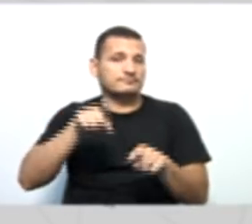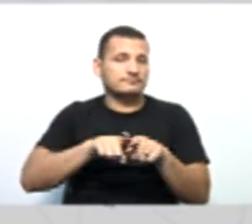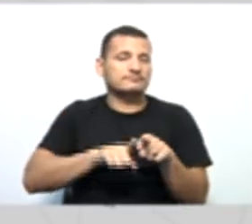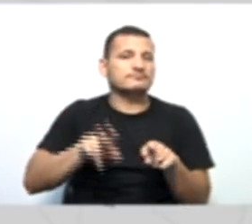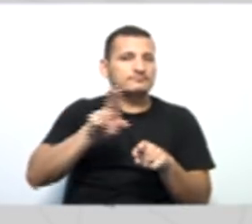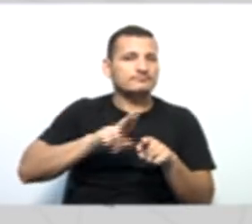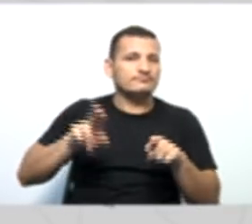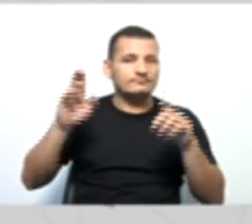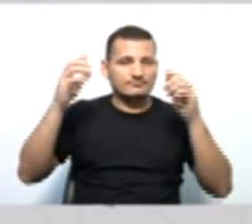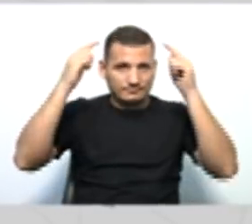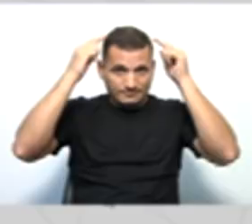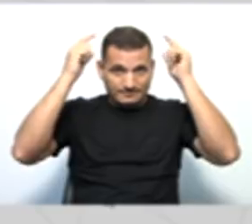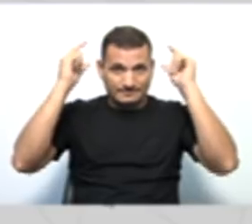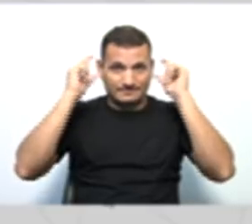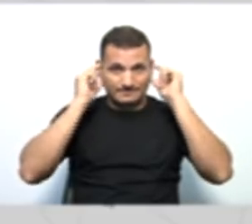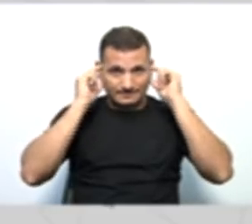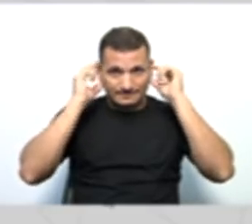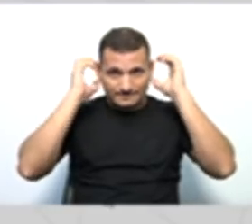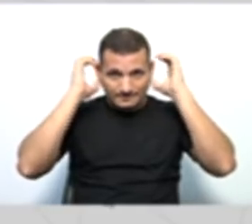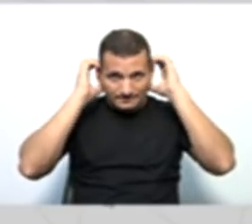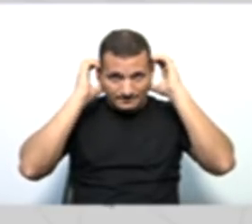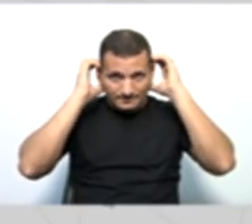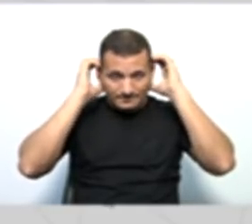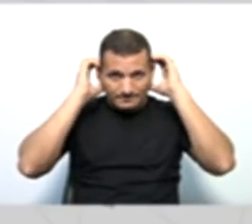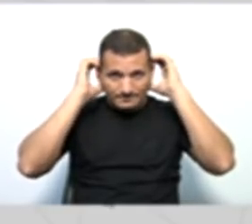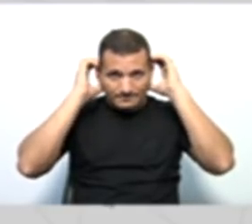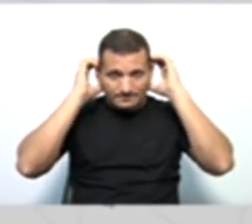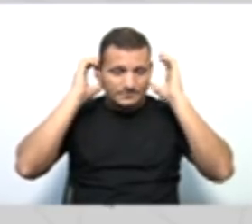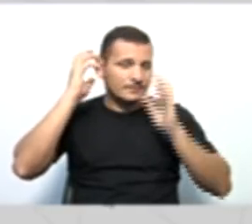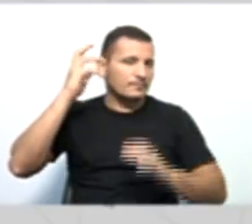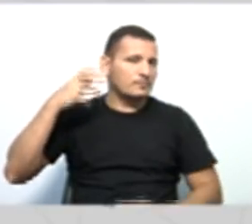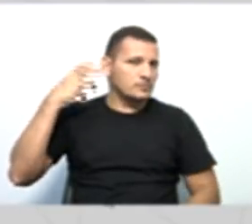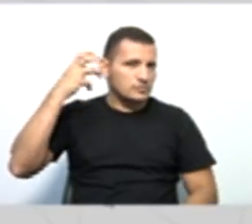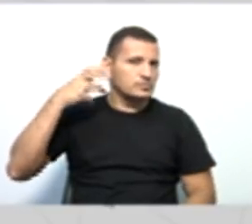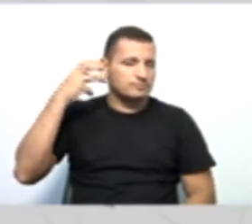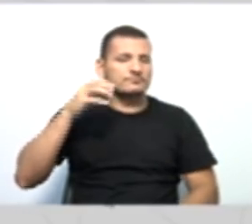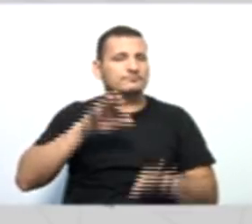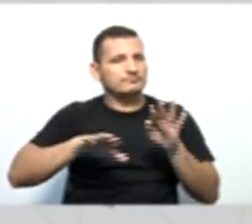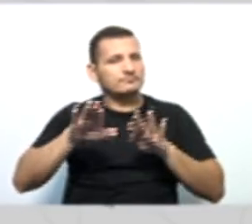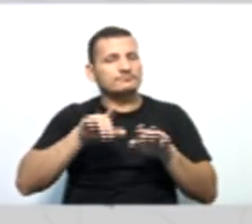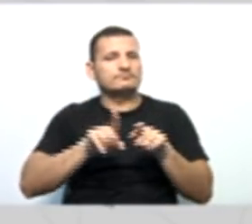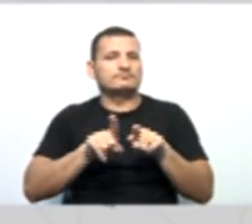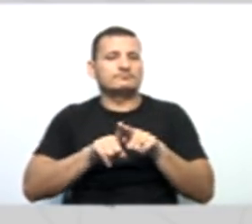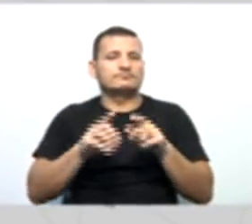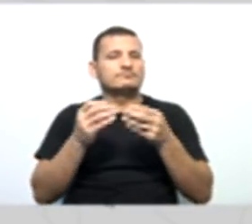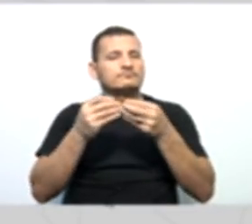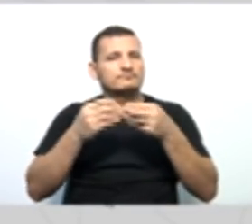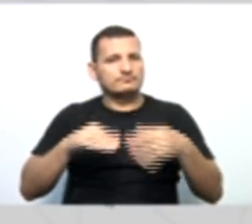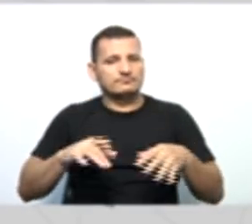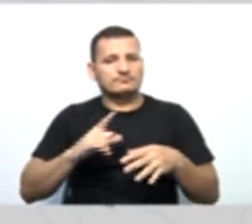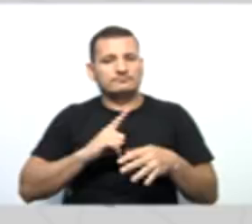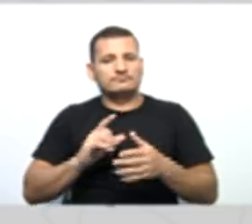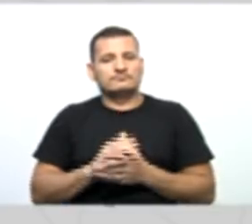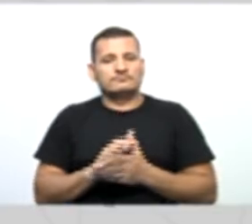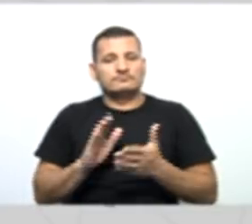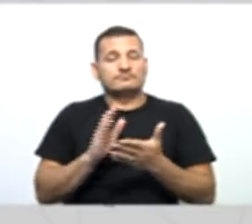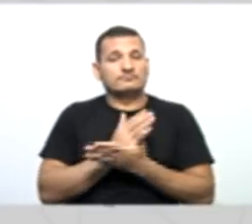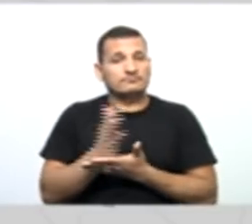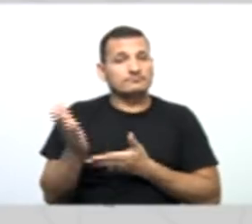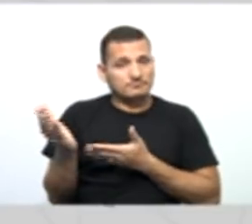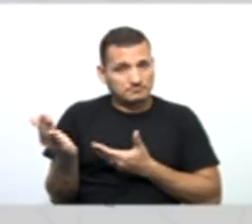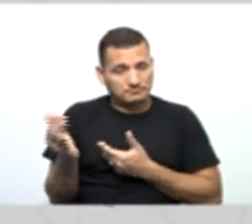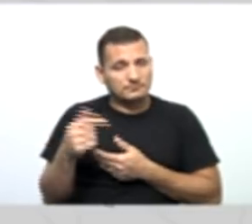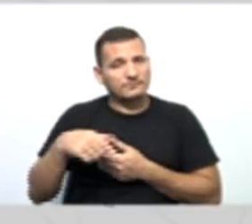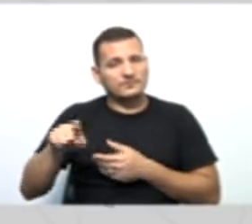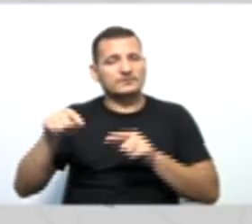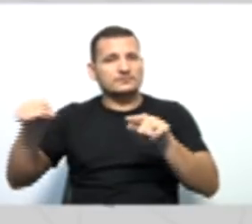de ouvido, fica muito ali dentro. Caramba, cuidado, isso também é prejudicial. Tem jovens aí que vão para a sala de aula,